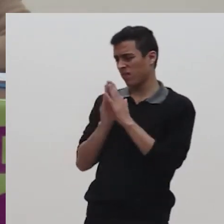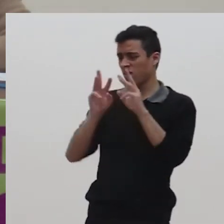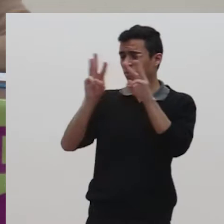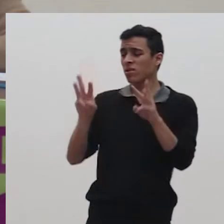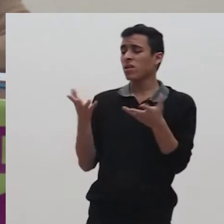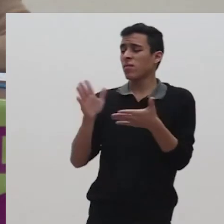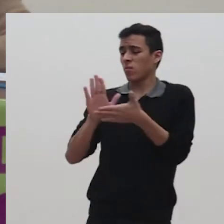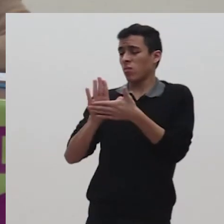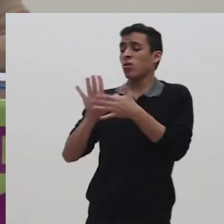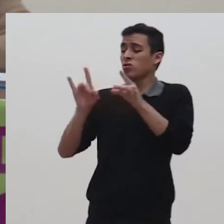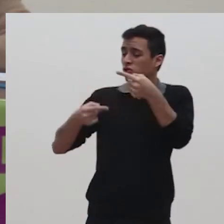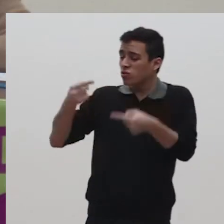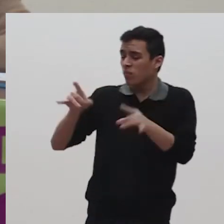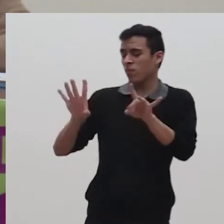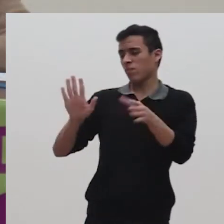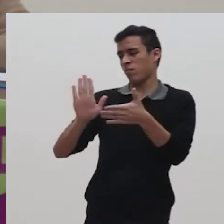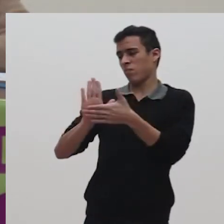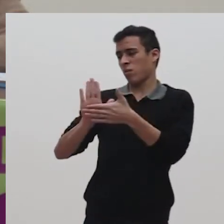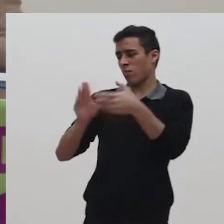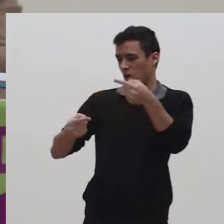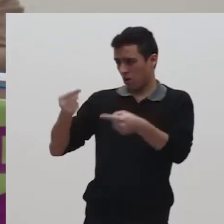propostas, vamos discutir propostas.